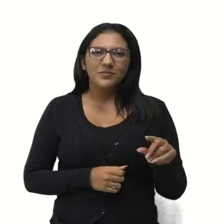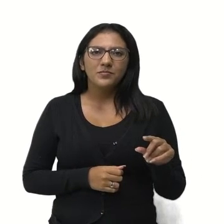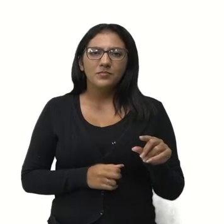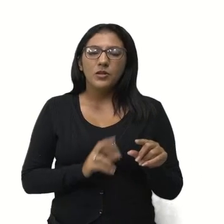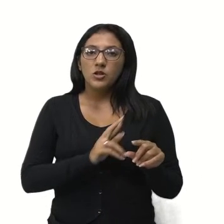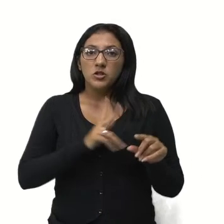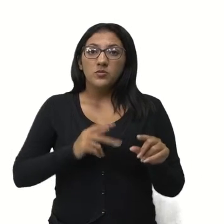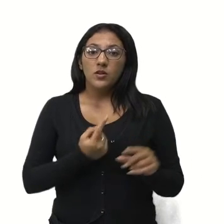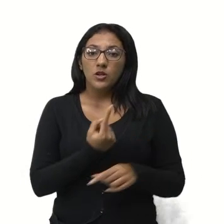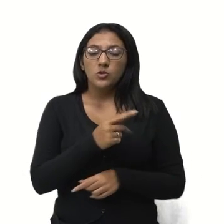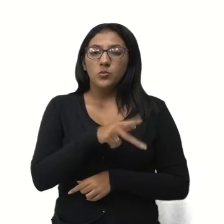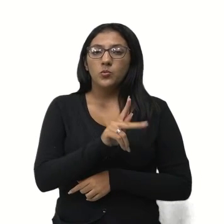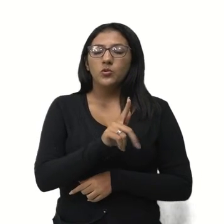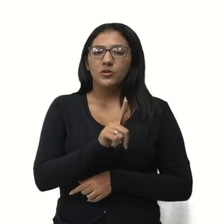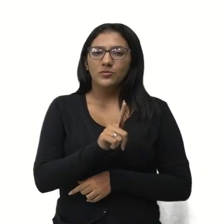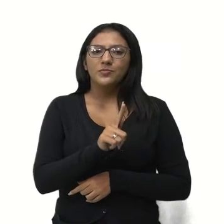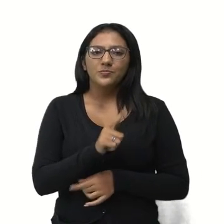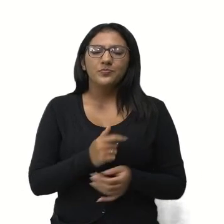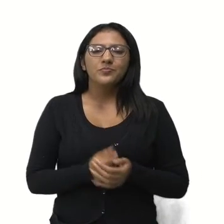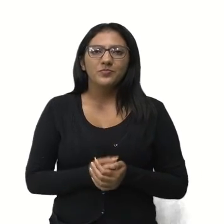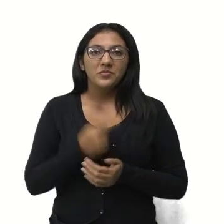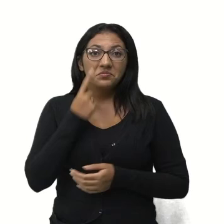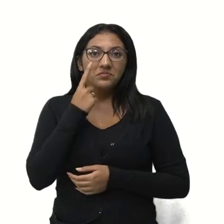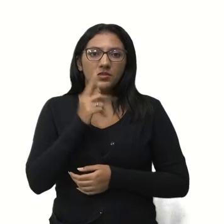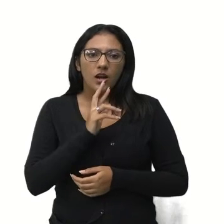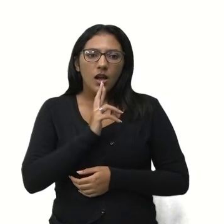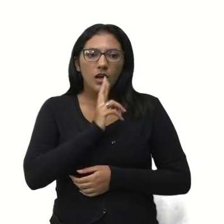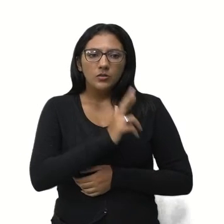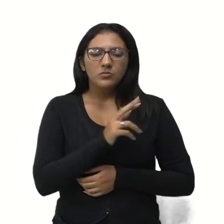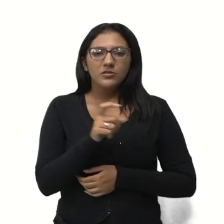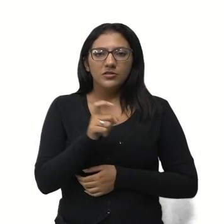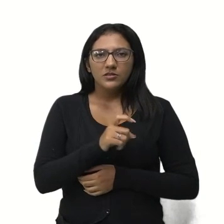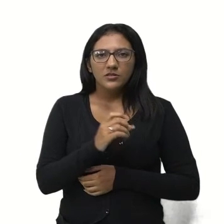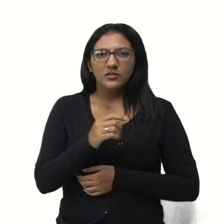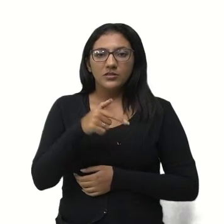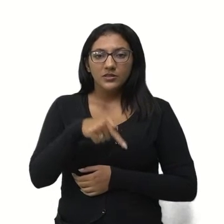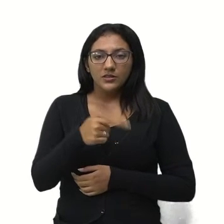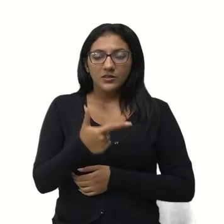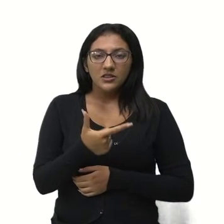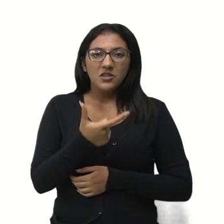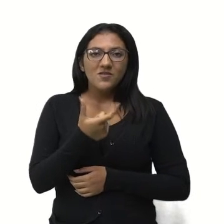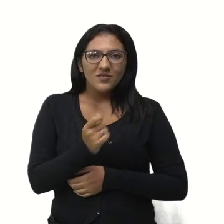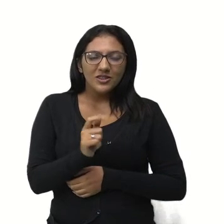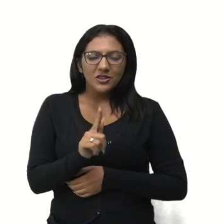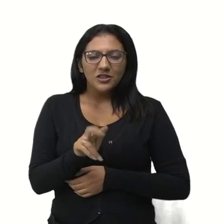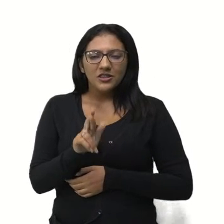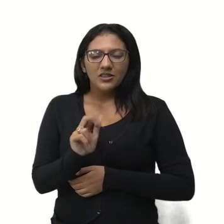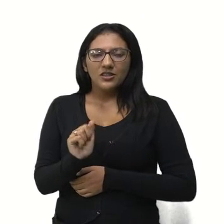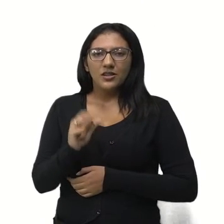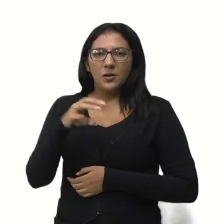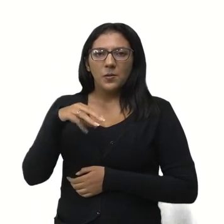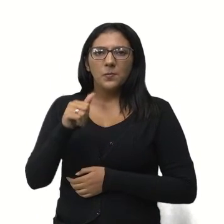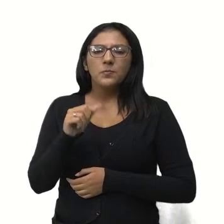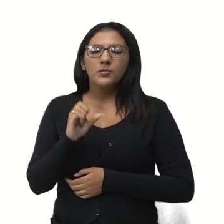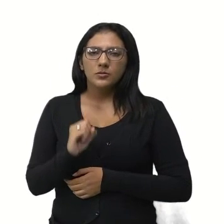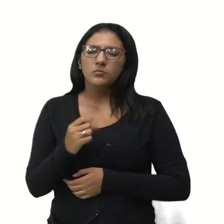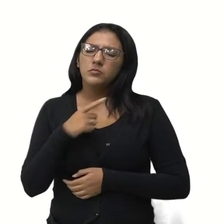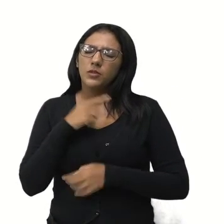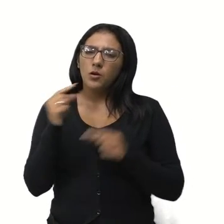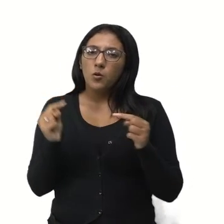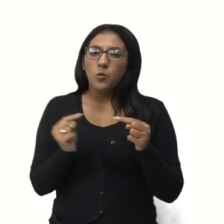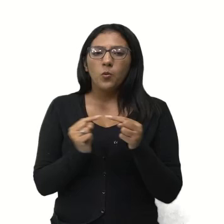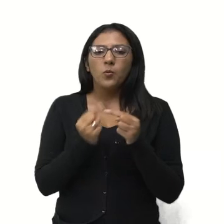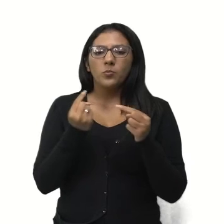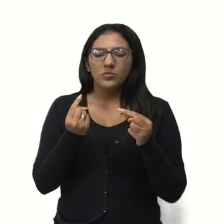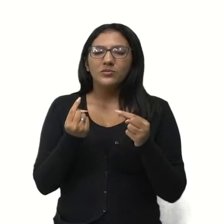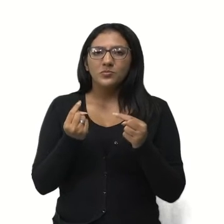quilo. Então esse resultado que nós encontramos aqui, ó, 720 gramas, faz total sentido. Eu estou levando